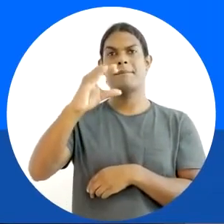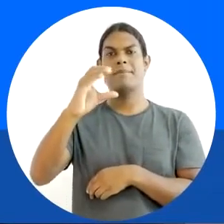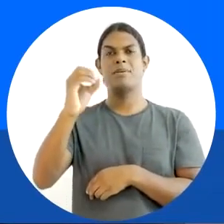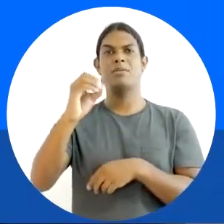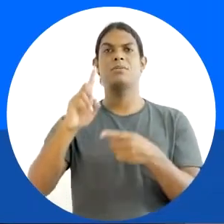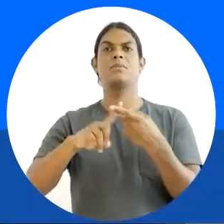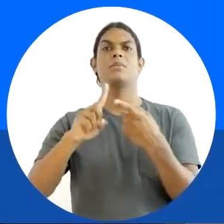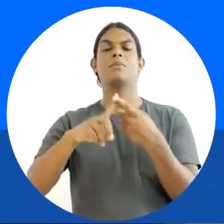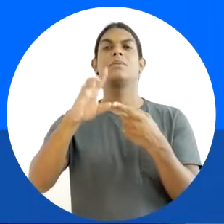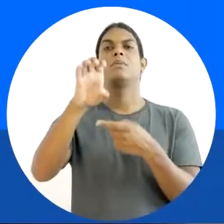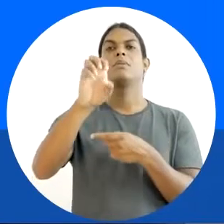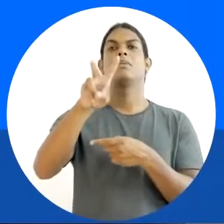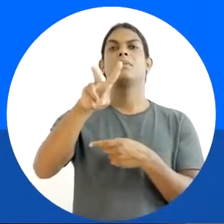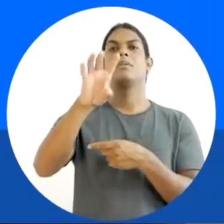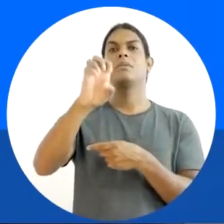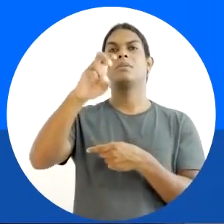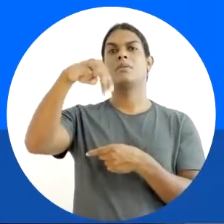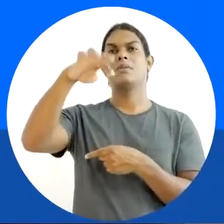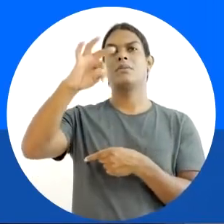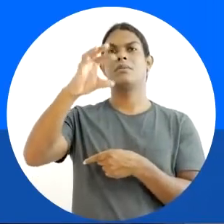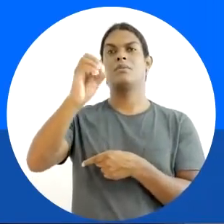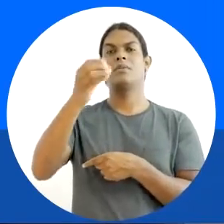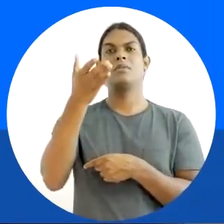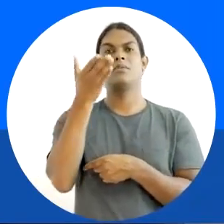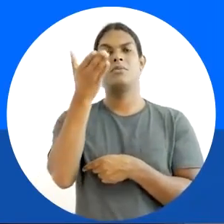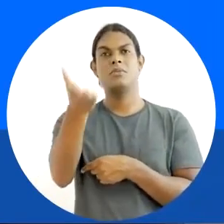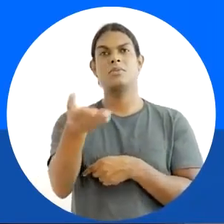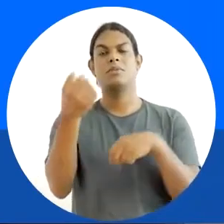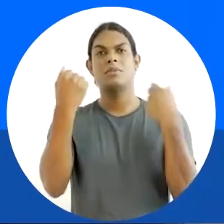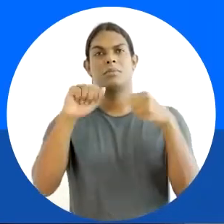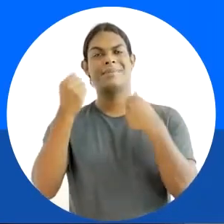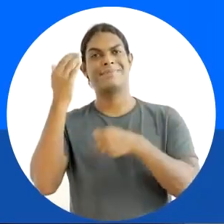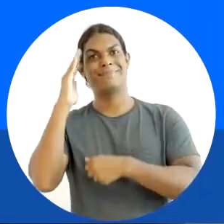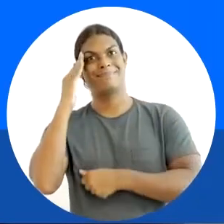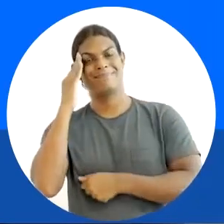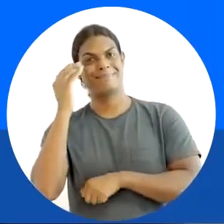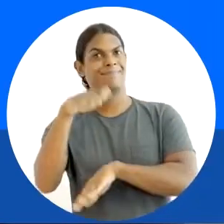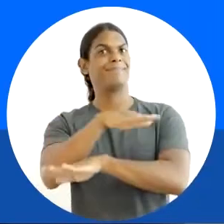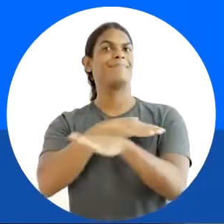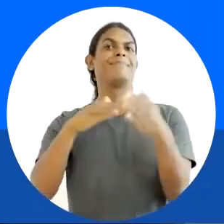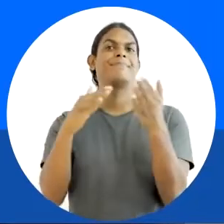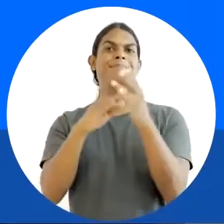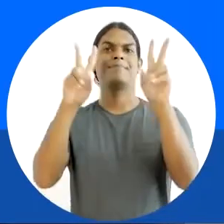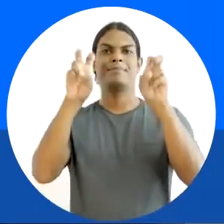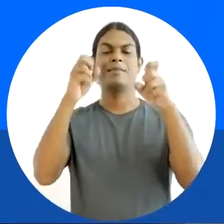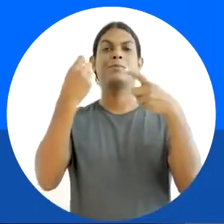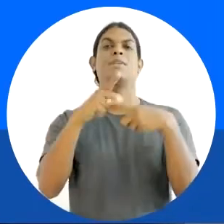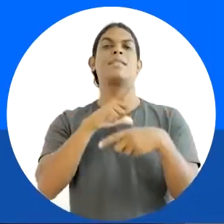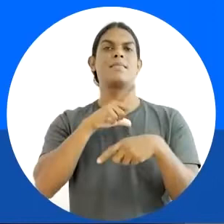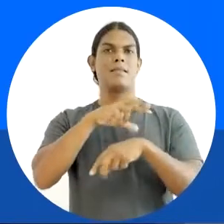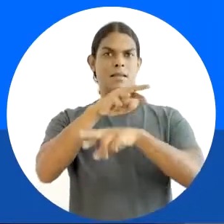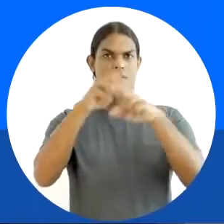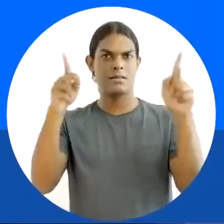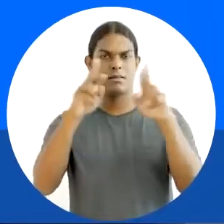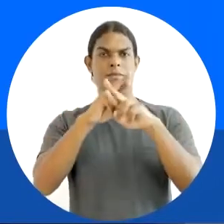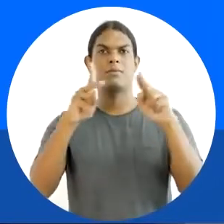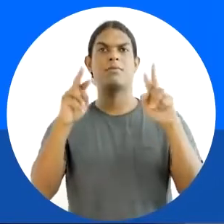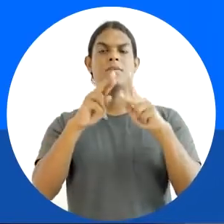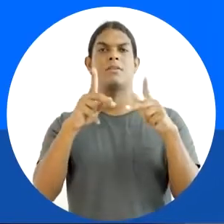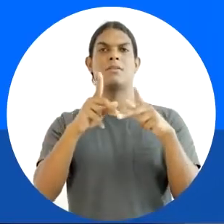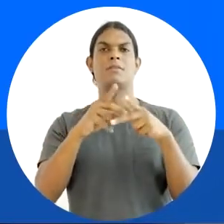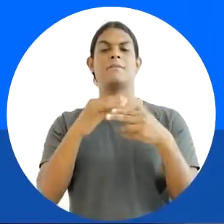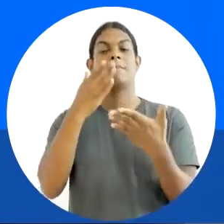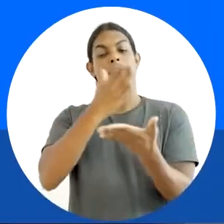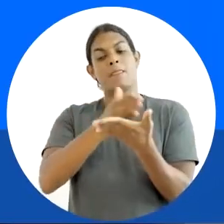evento. Então é preciso que vocês fiquem muito cientes disso, porque há as diferenças e as ordens